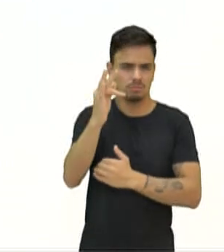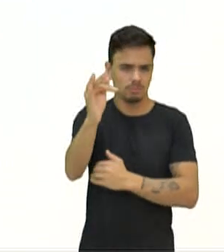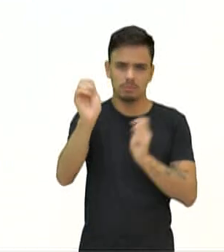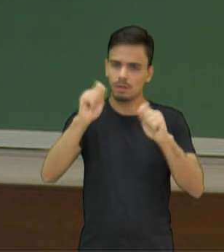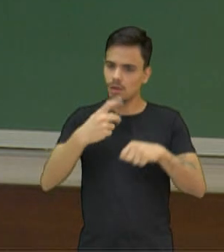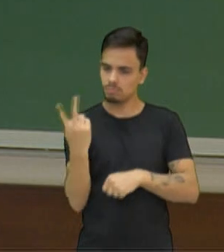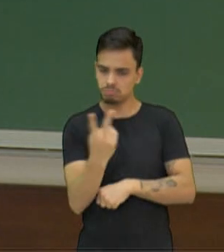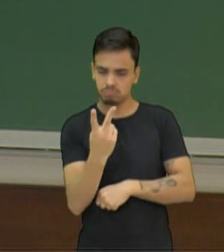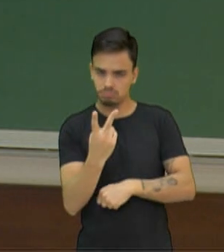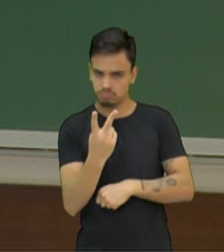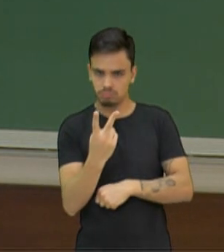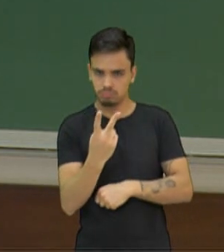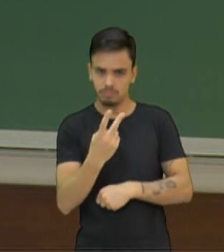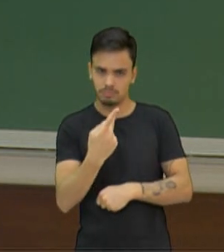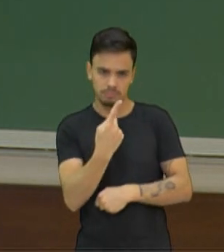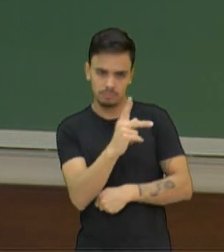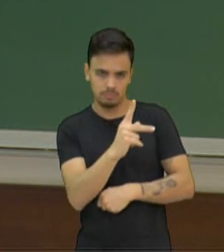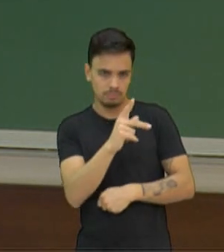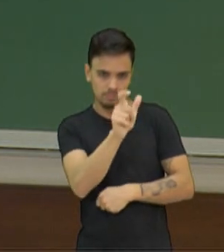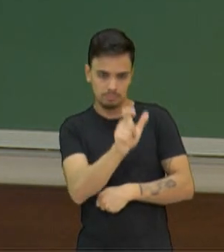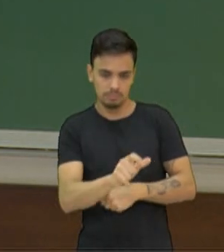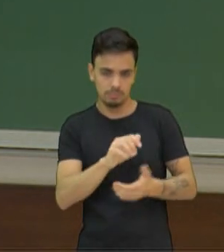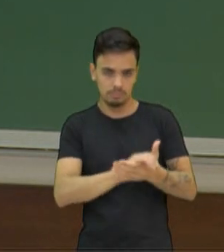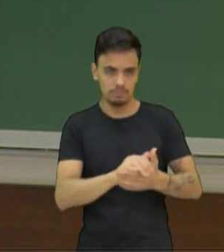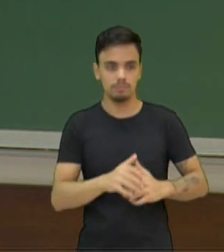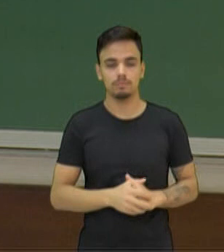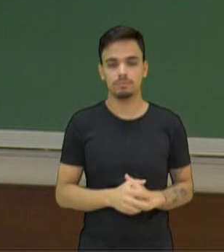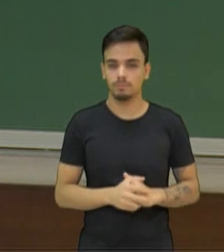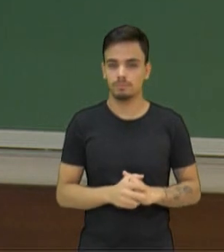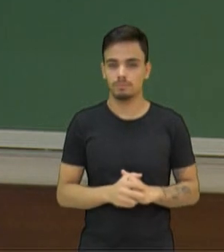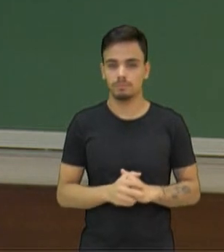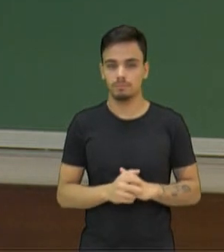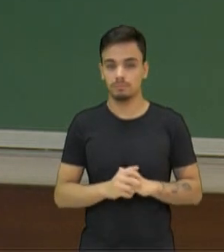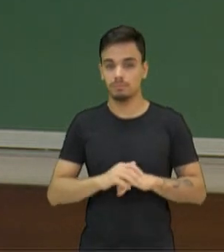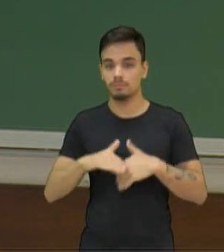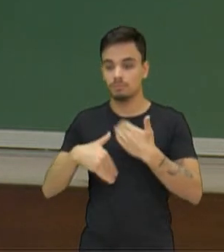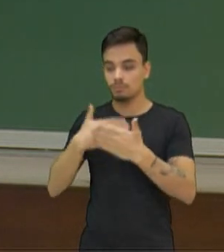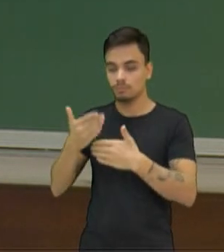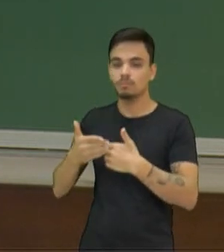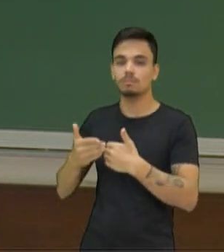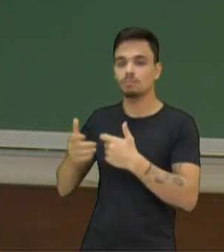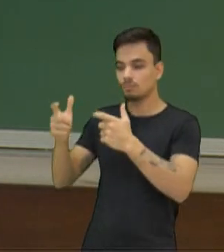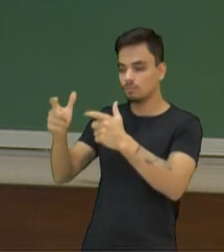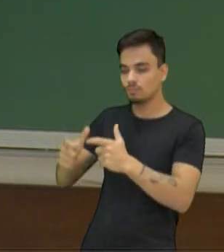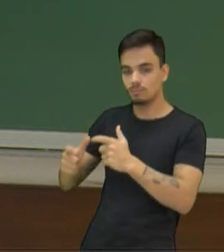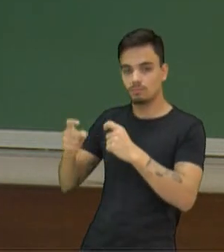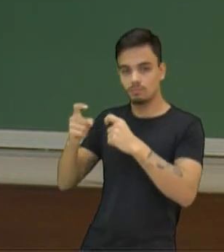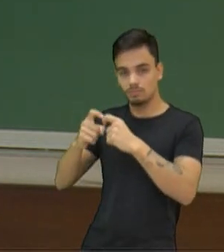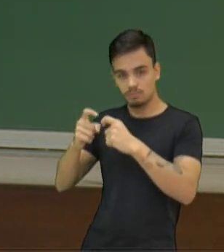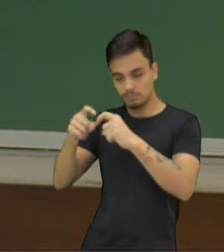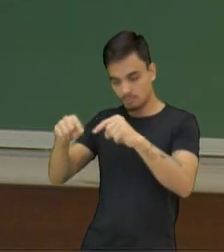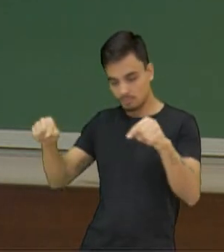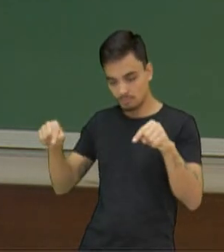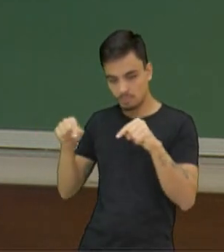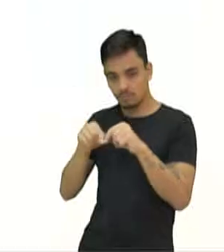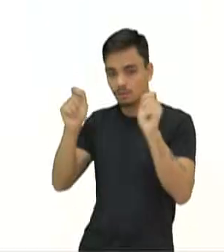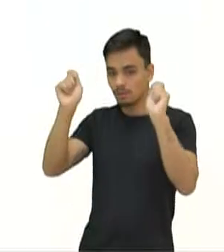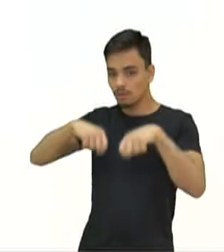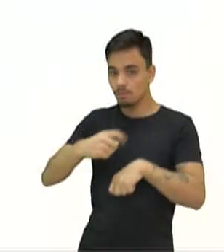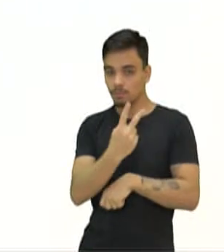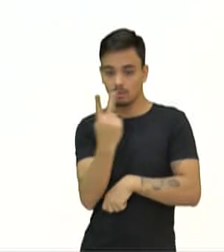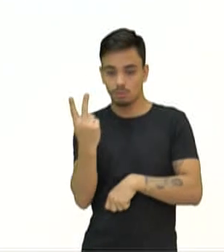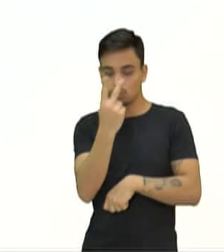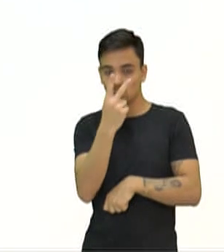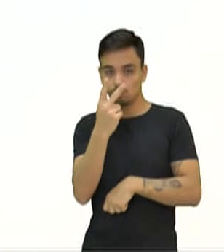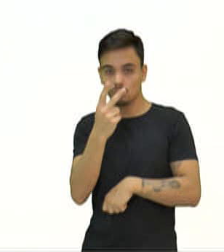pelo espermatozoide do outro, logicamente. No entanto, a agência sinalizou que era possível ter duas crianças ao mesmo tempo utilizando